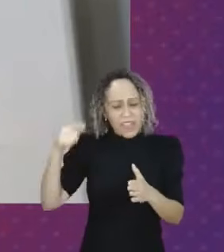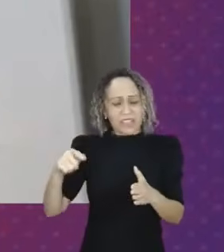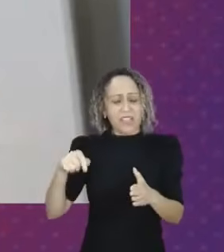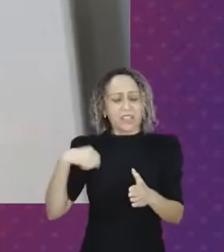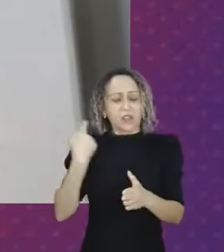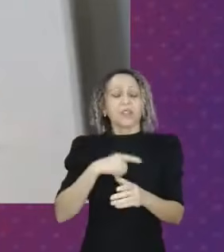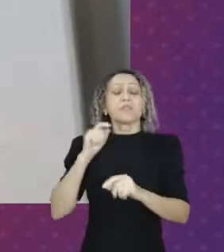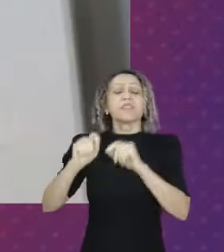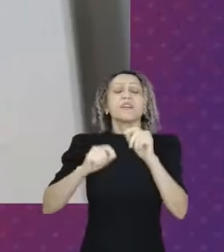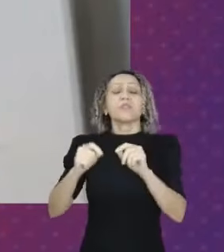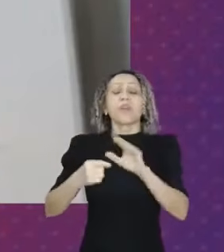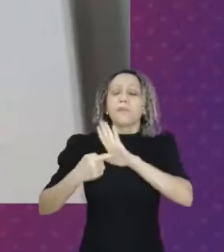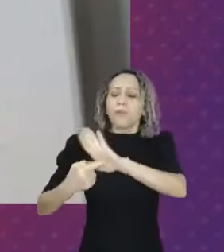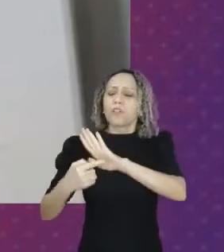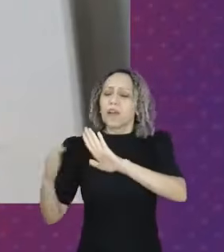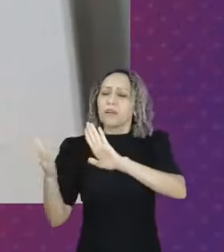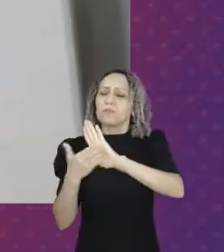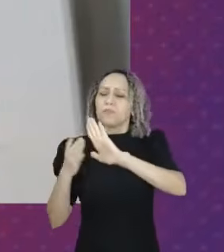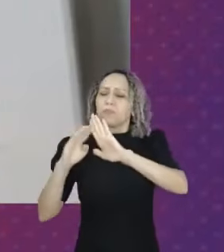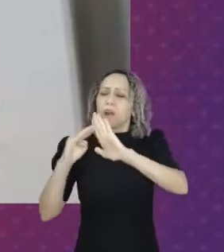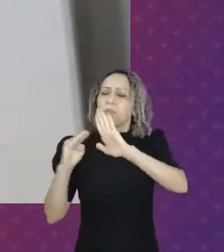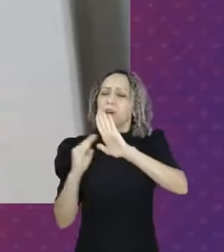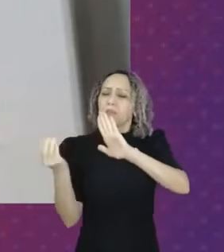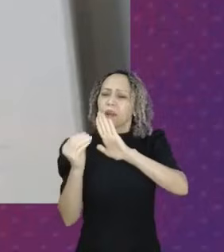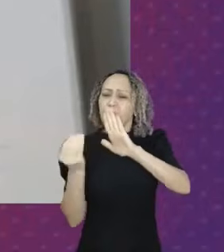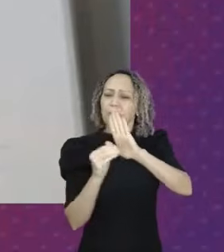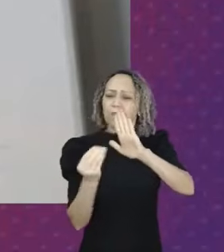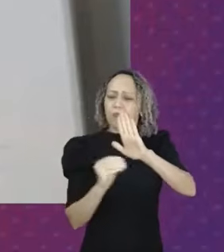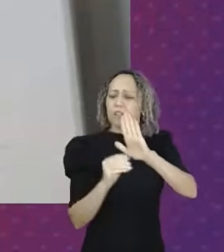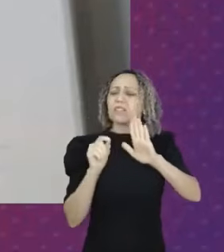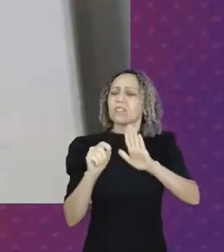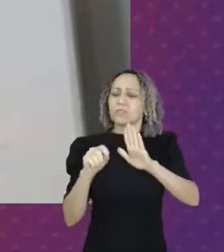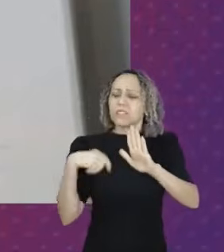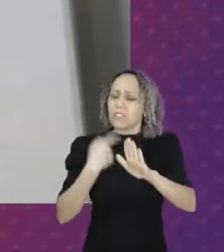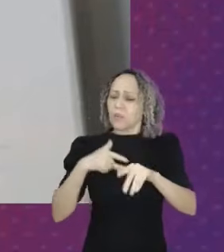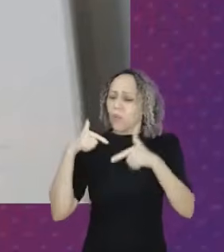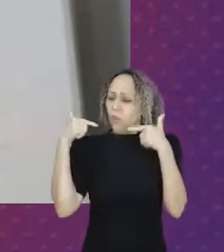evidenciar, colocar, pautar, insistir, brigar por isso, né, lutar por isso.